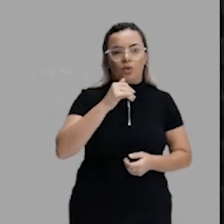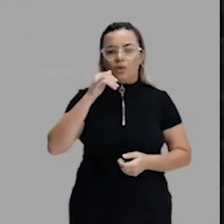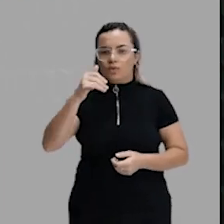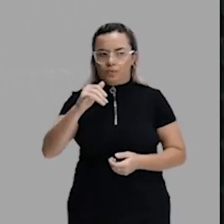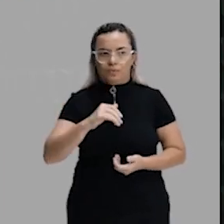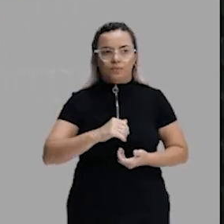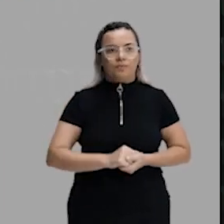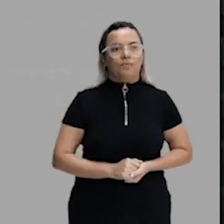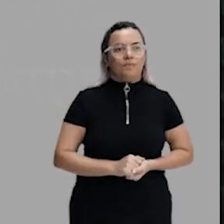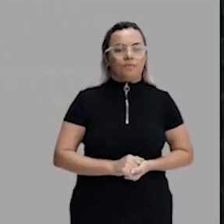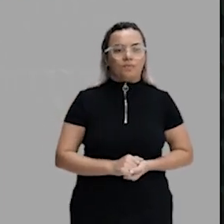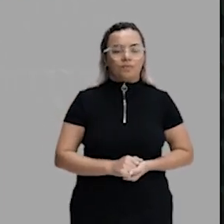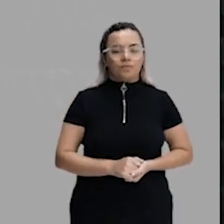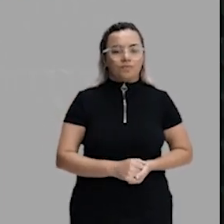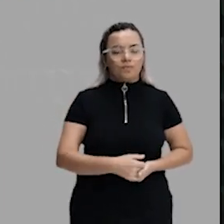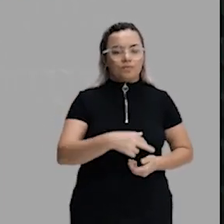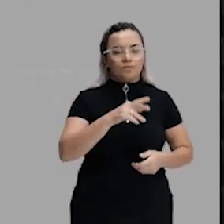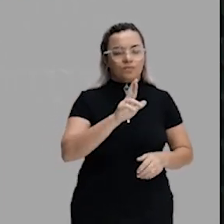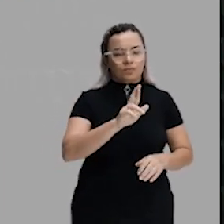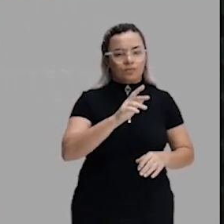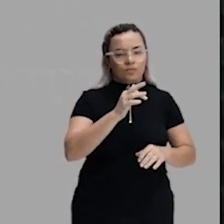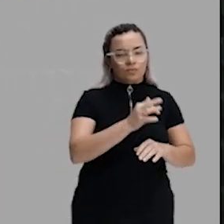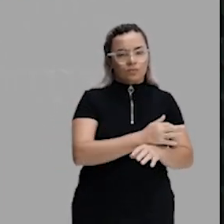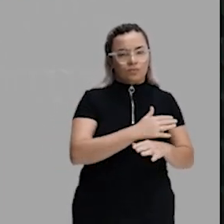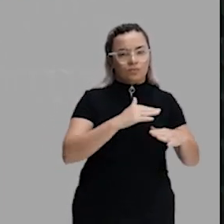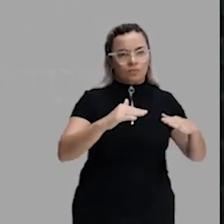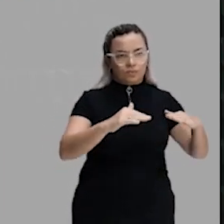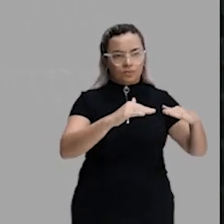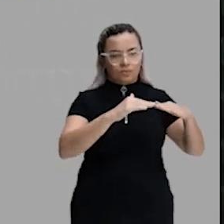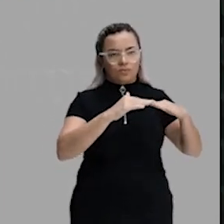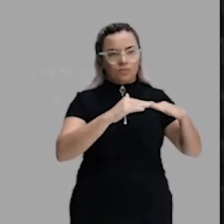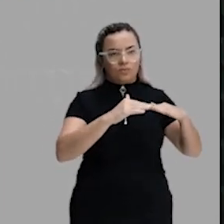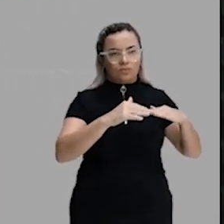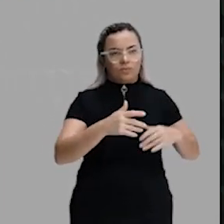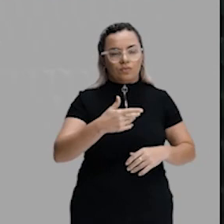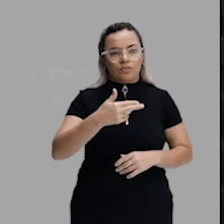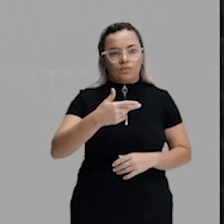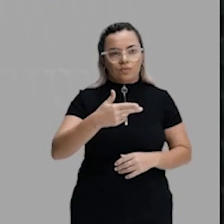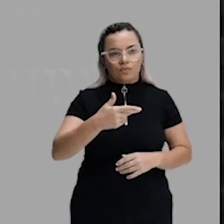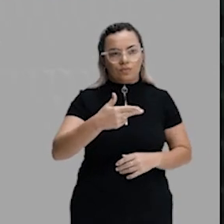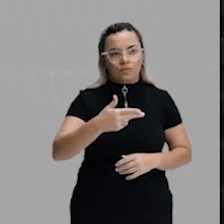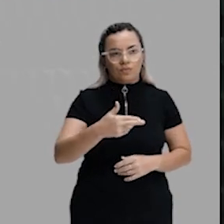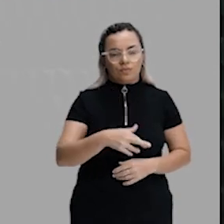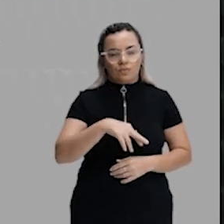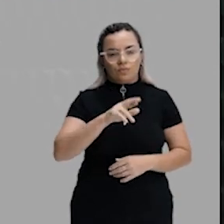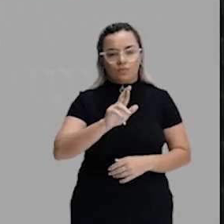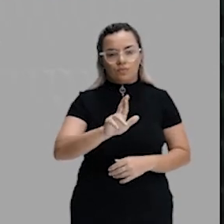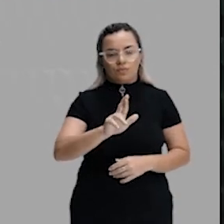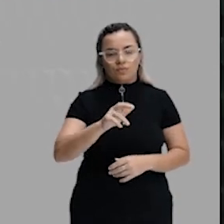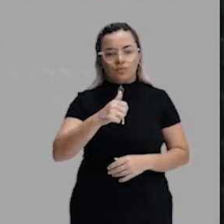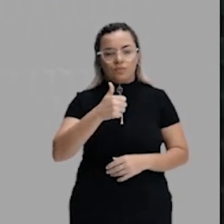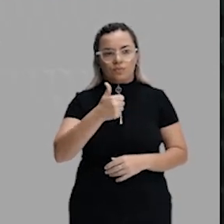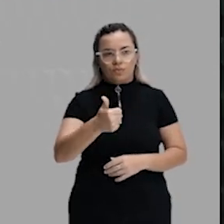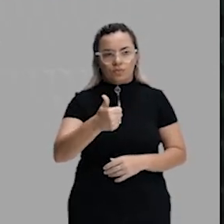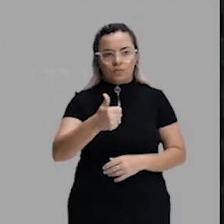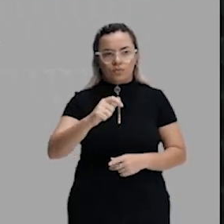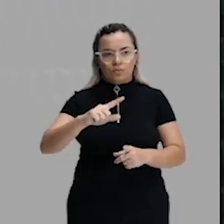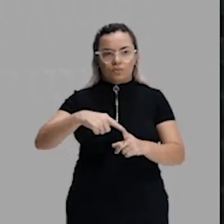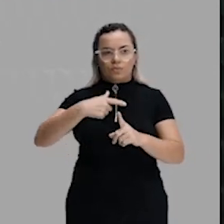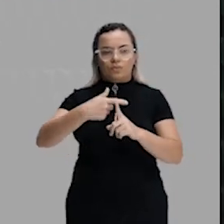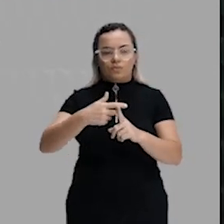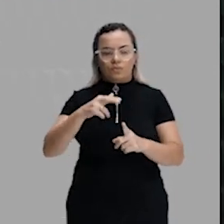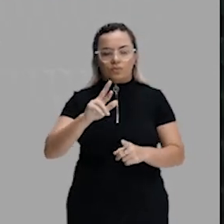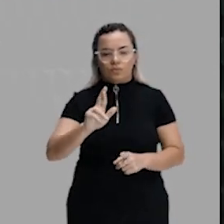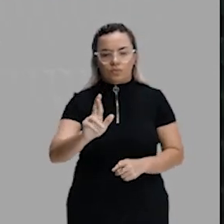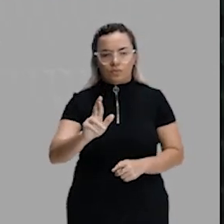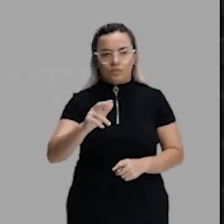resistor equivalente, ele vai ser igual, ó, R1 mais R2